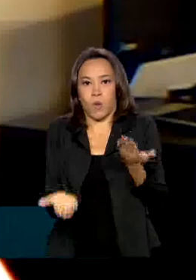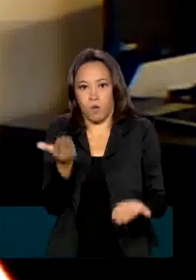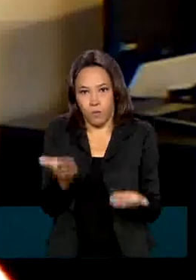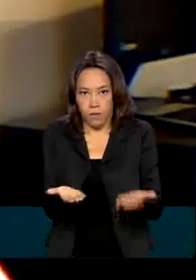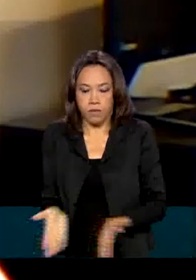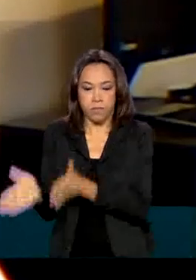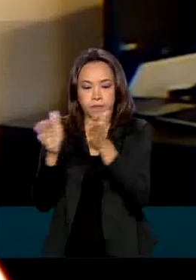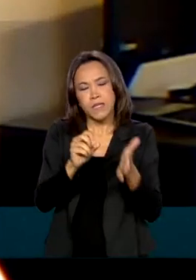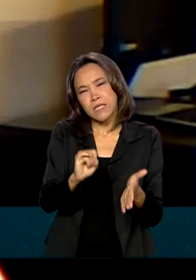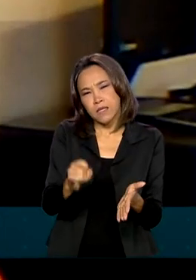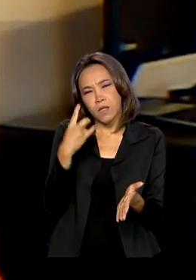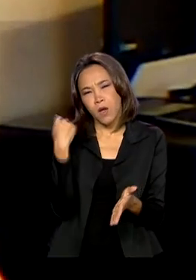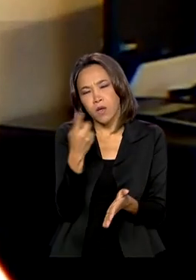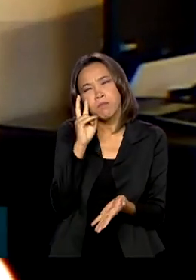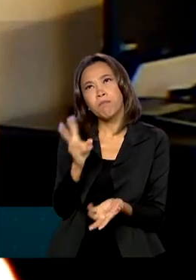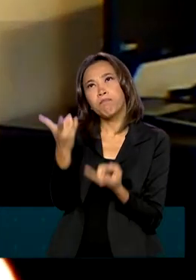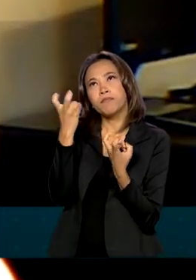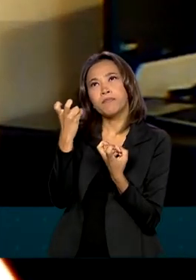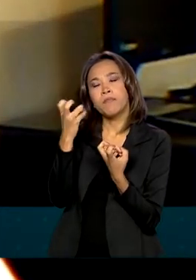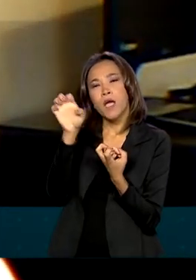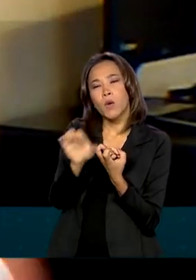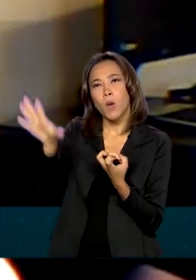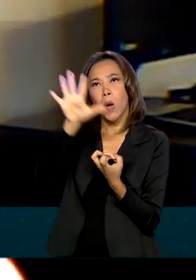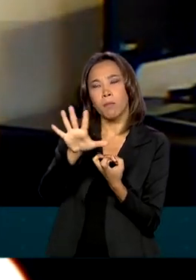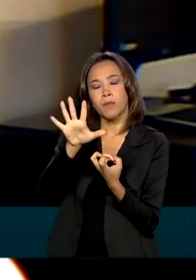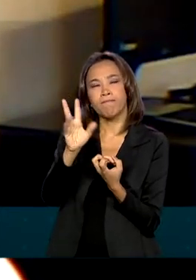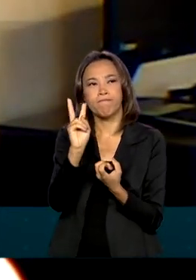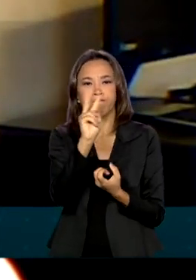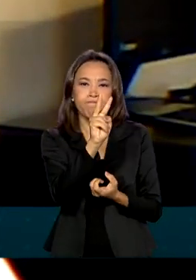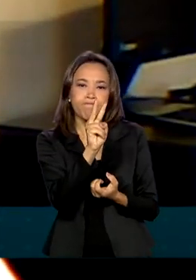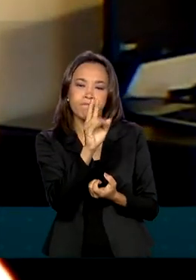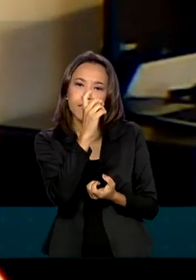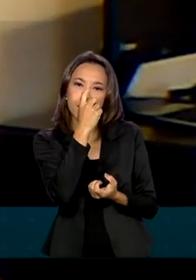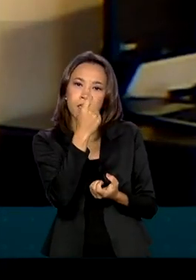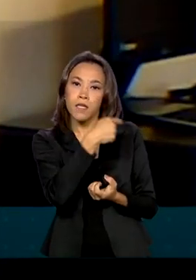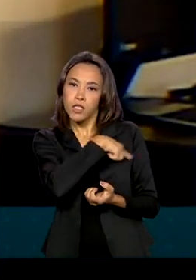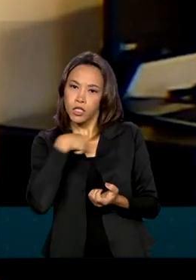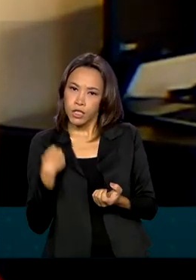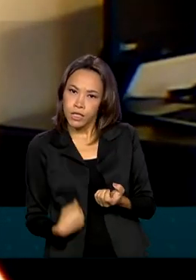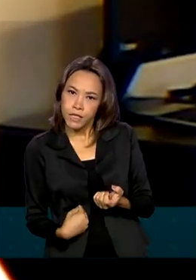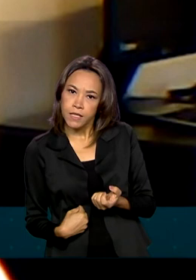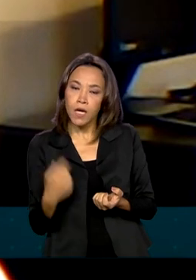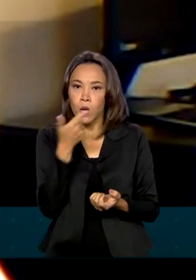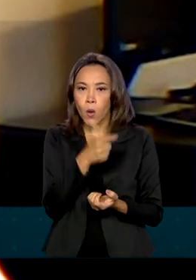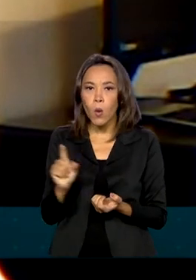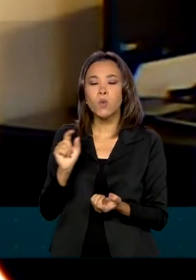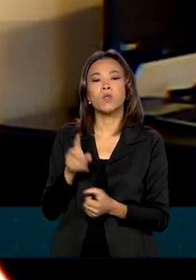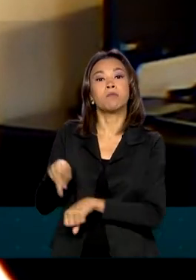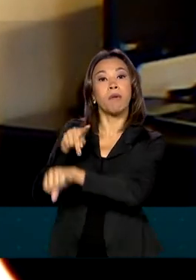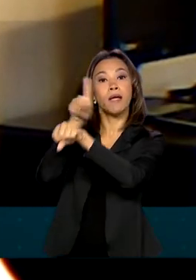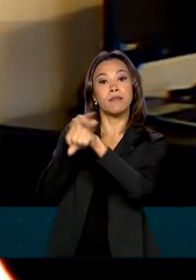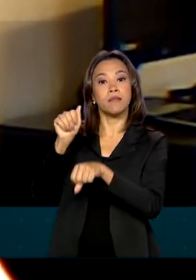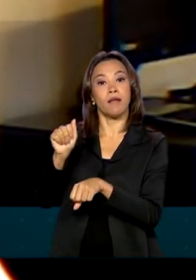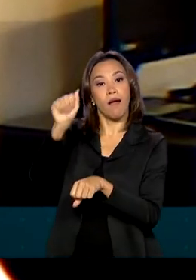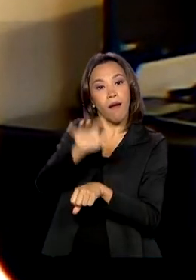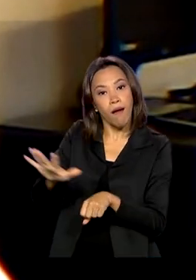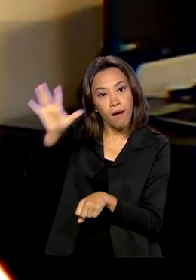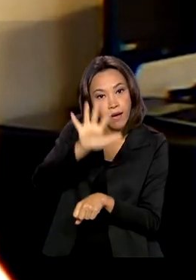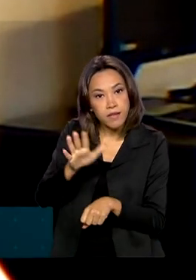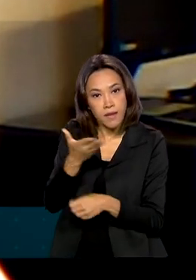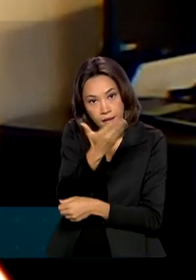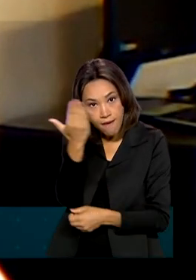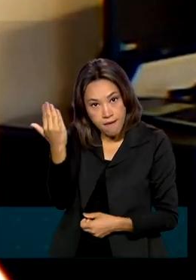Europa, para a China, para outros países asiáticos, todos eles só